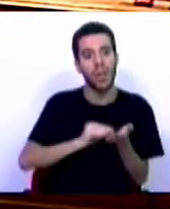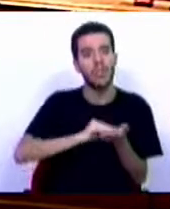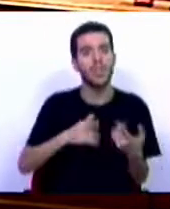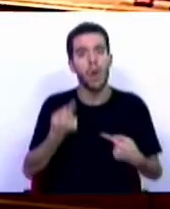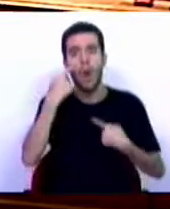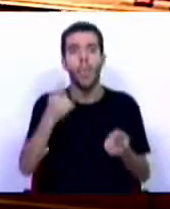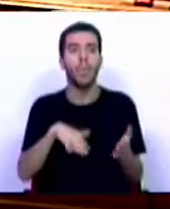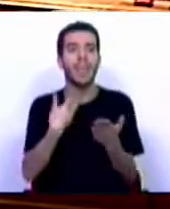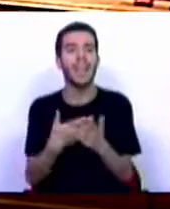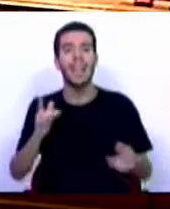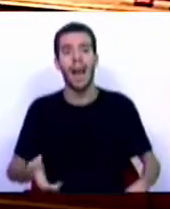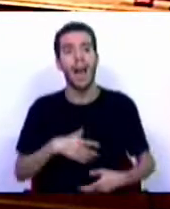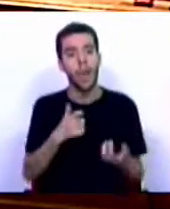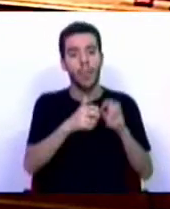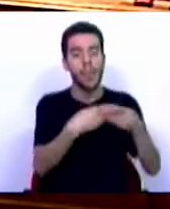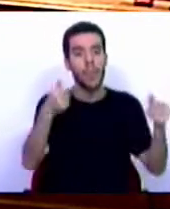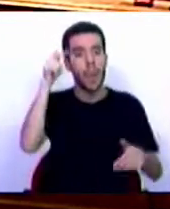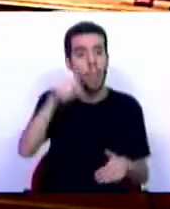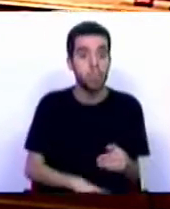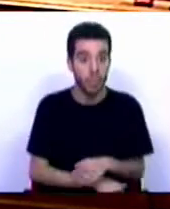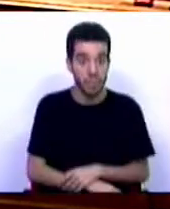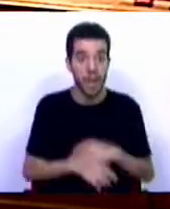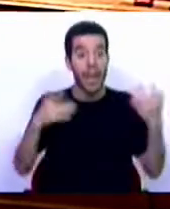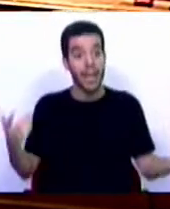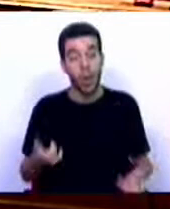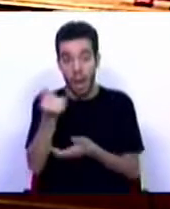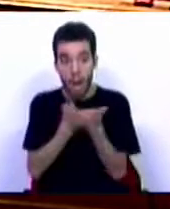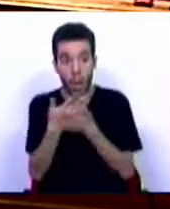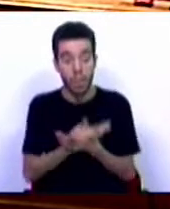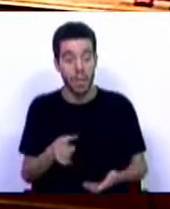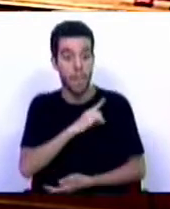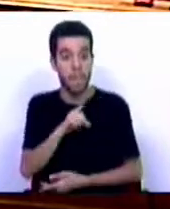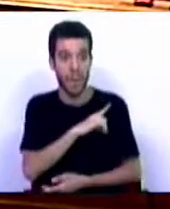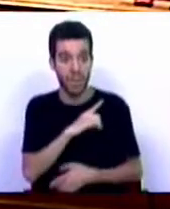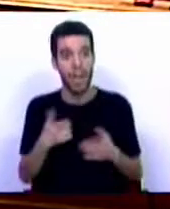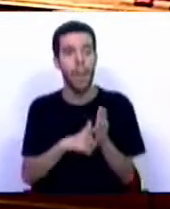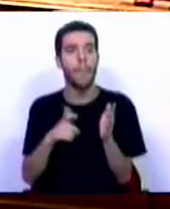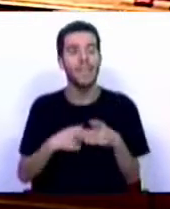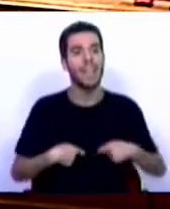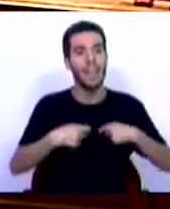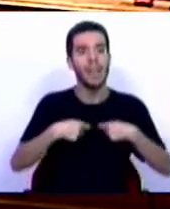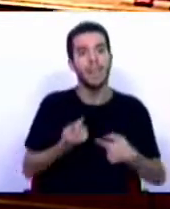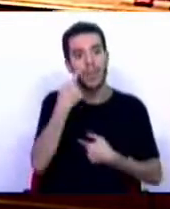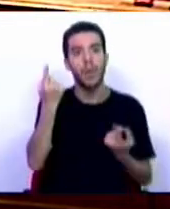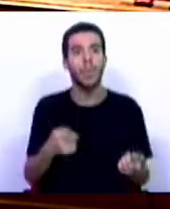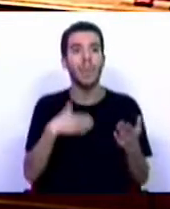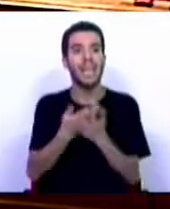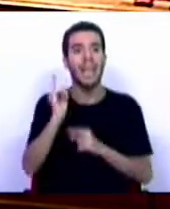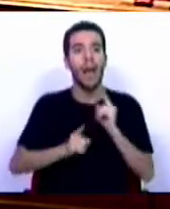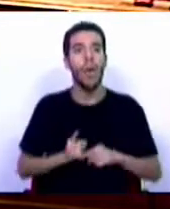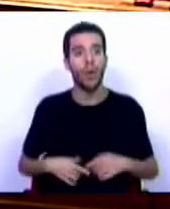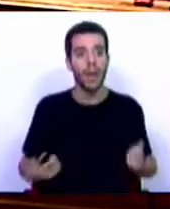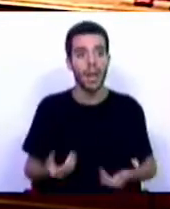ter respostas mais rápidas e eficazes. A economia privada precisa do investimento público para se alavancar